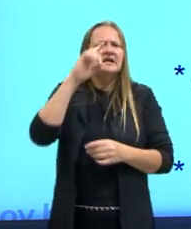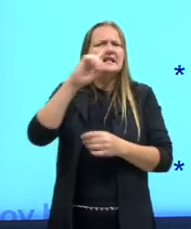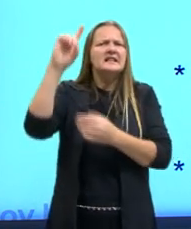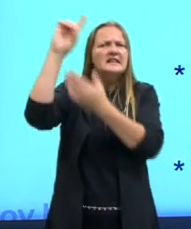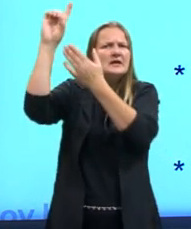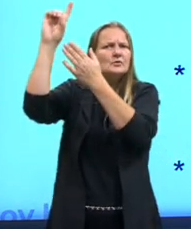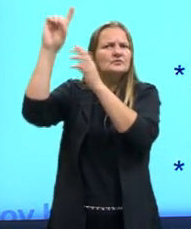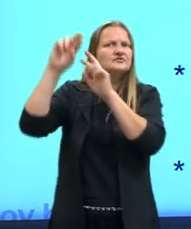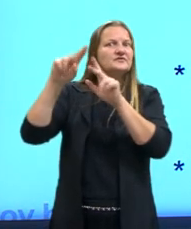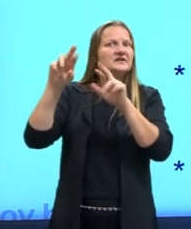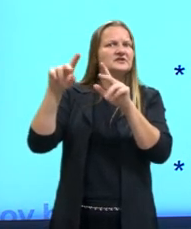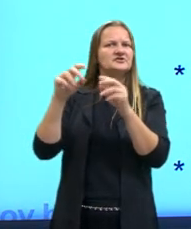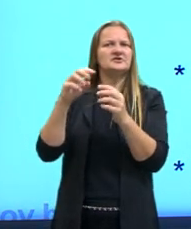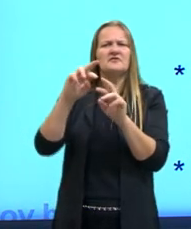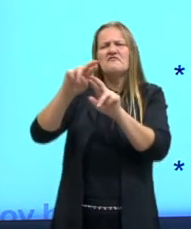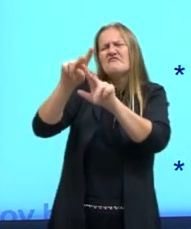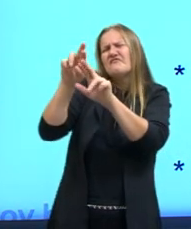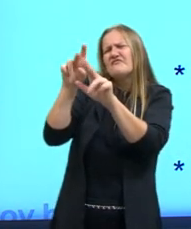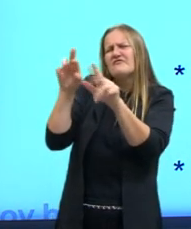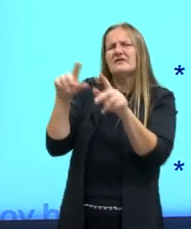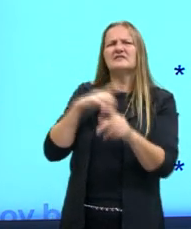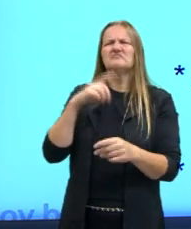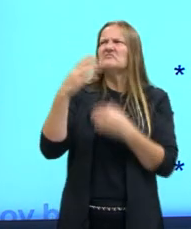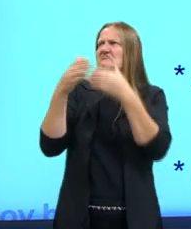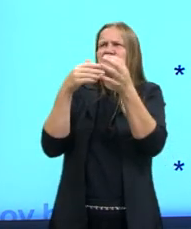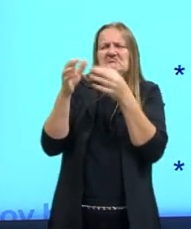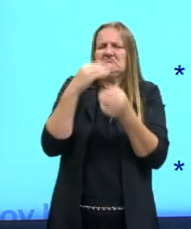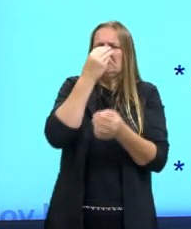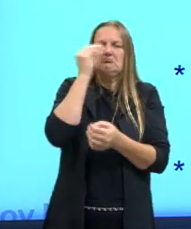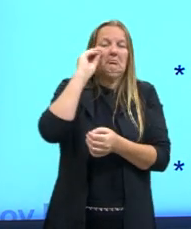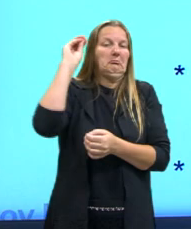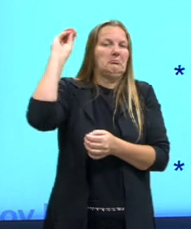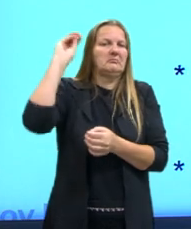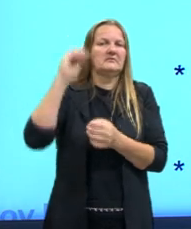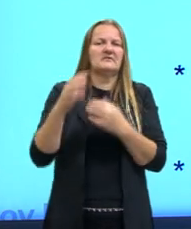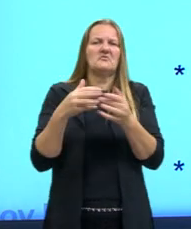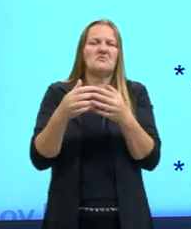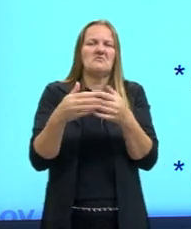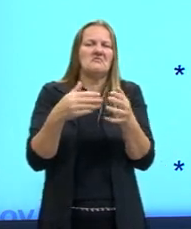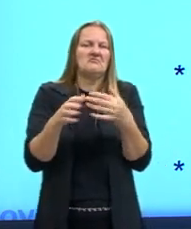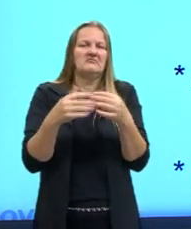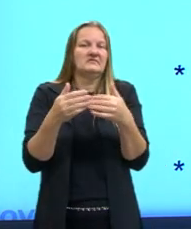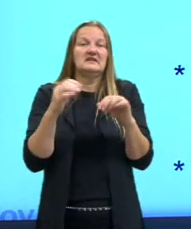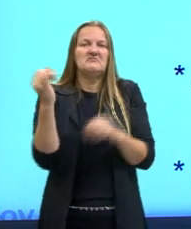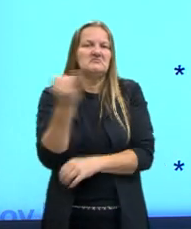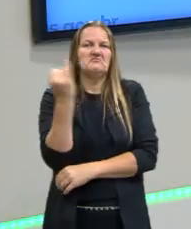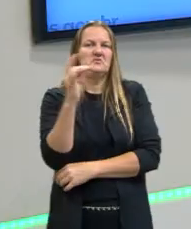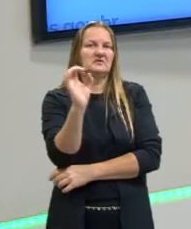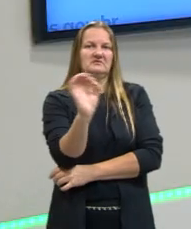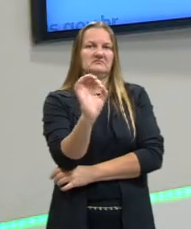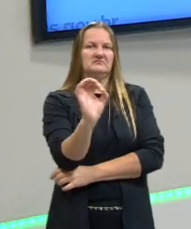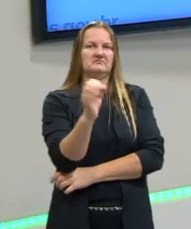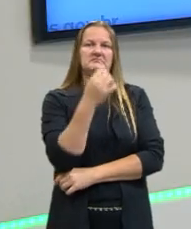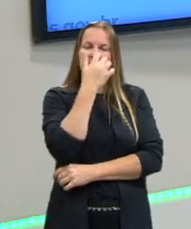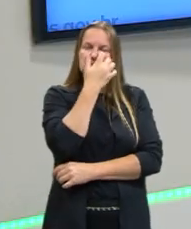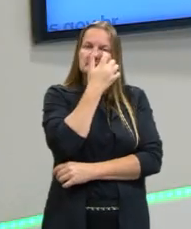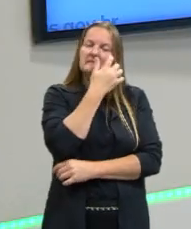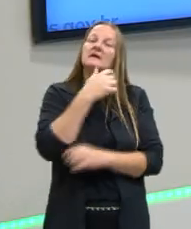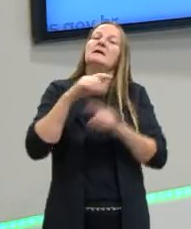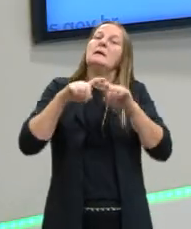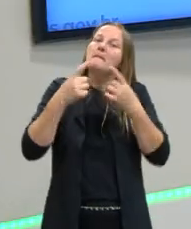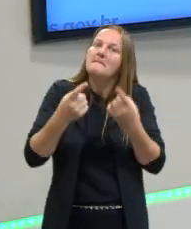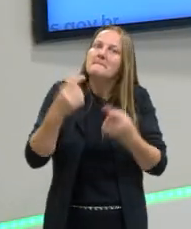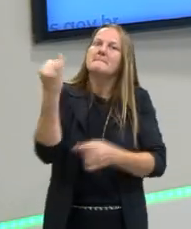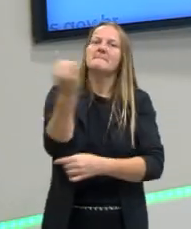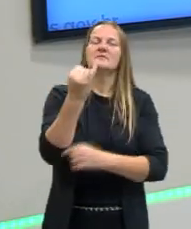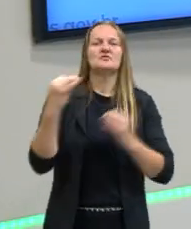era relativo tanto fazia existirem Deuses ou não existirem o quais Deuses fossem para eles não importava que